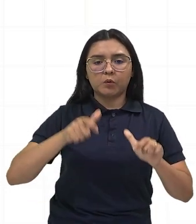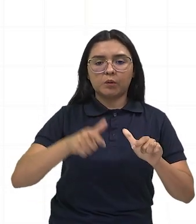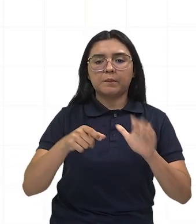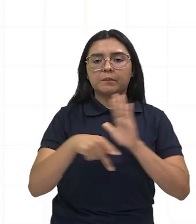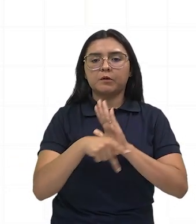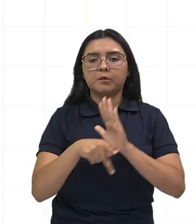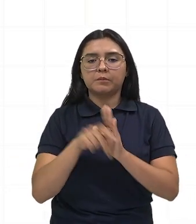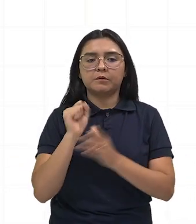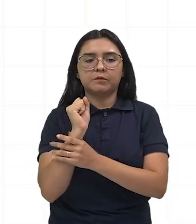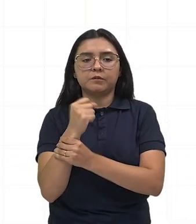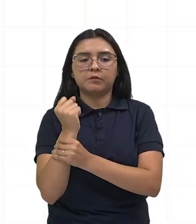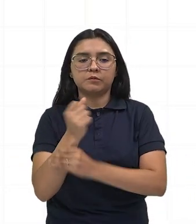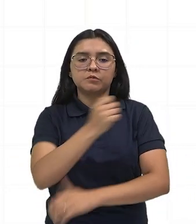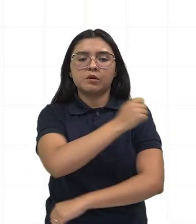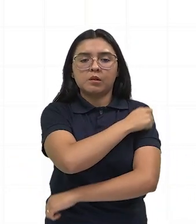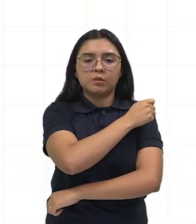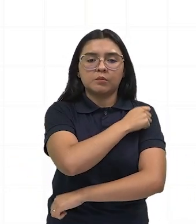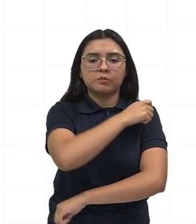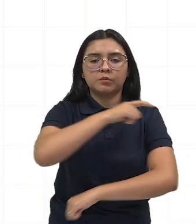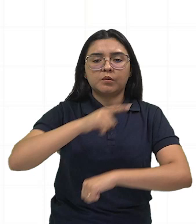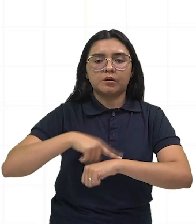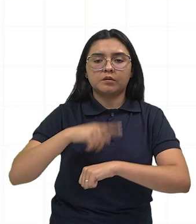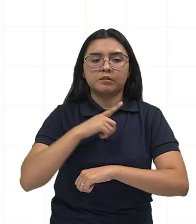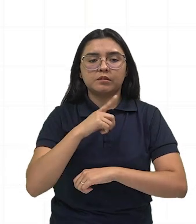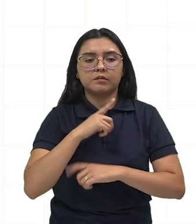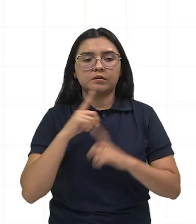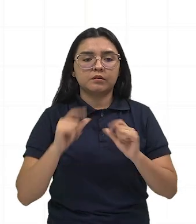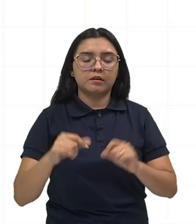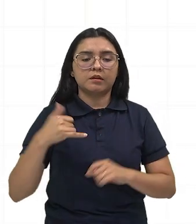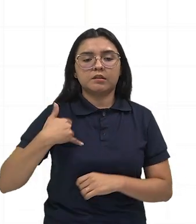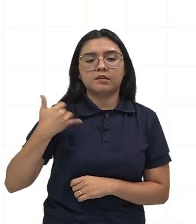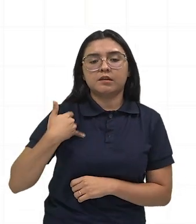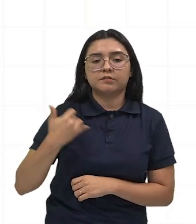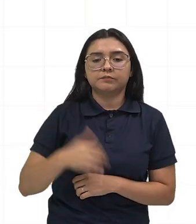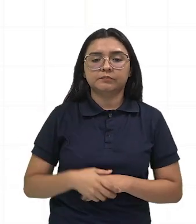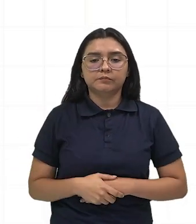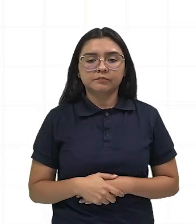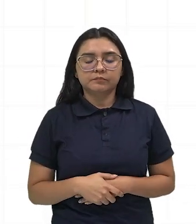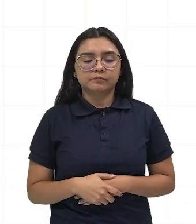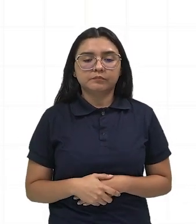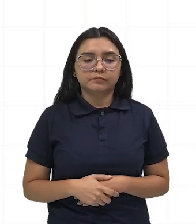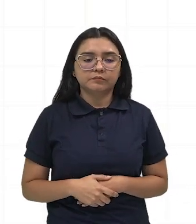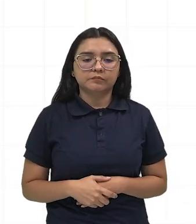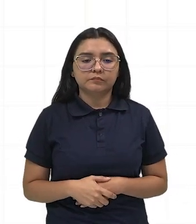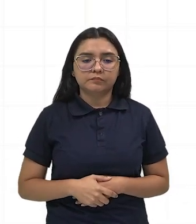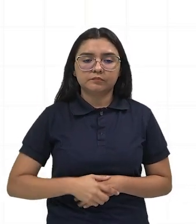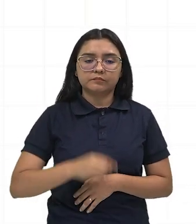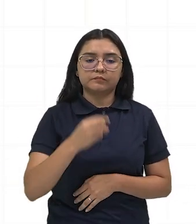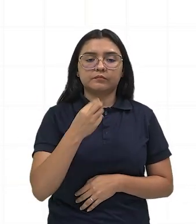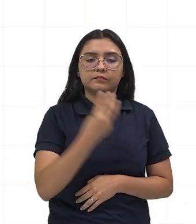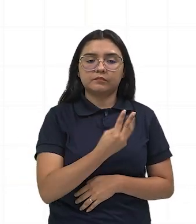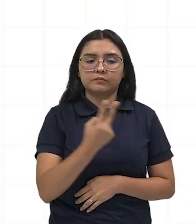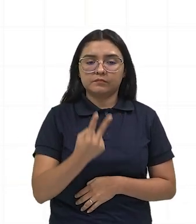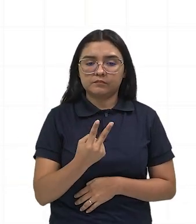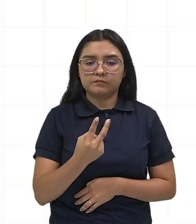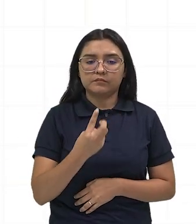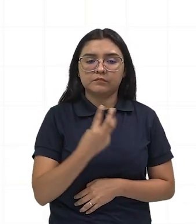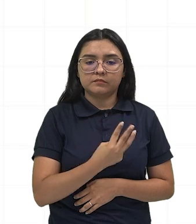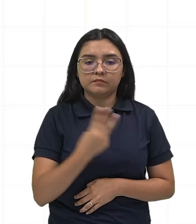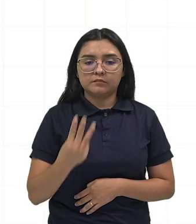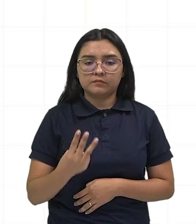em que os estudantes de um determinado horário têm as seguintes idades. Olha aqui, ó, 32